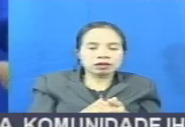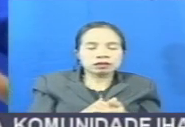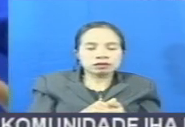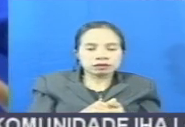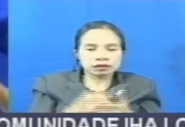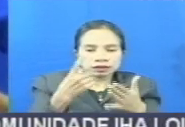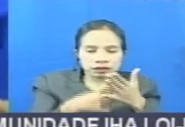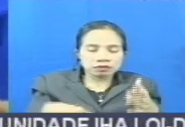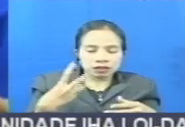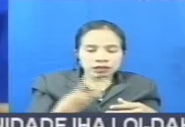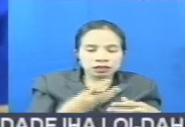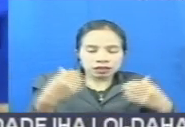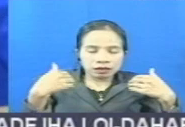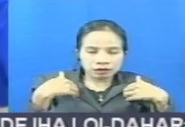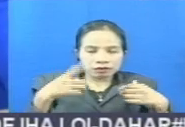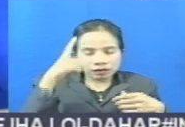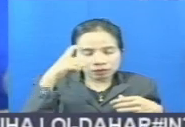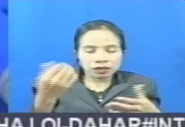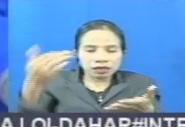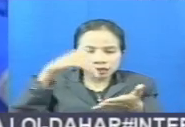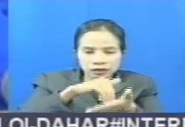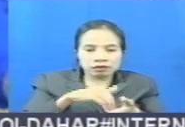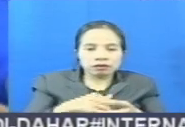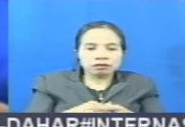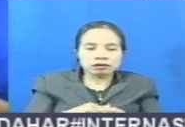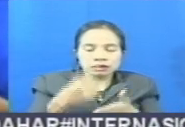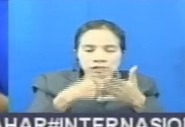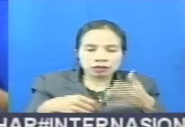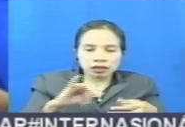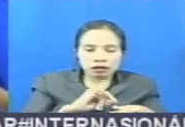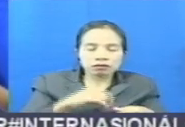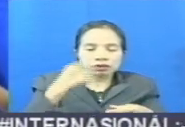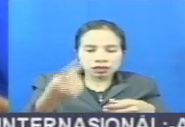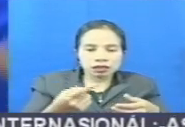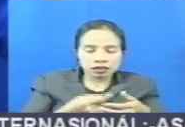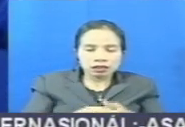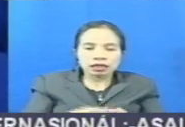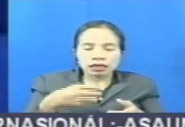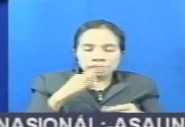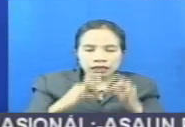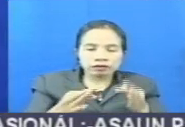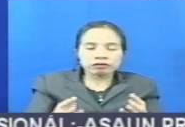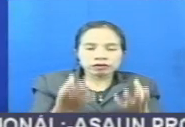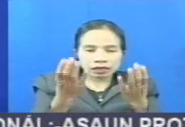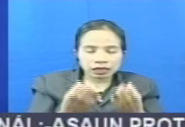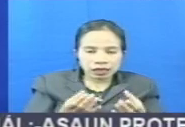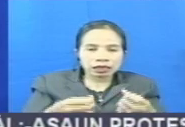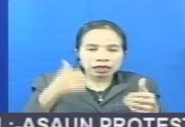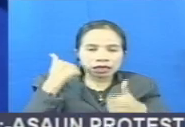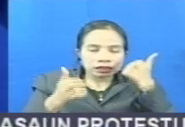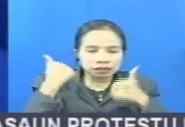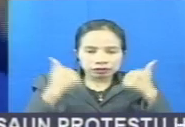tem. Também não é que fila fale para o enhau com a pela ida ou não. Te digo que se a carga atividade de comércio